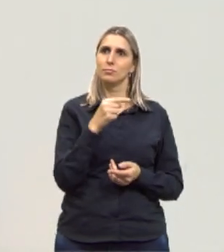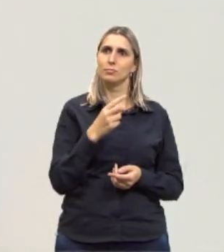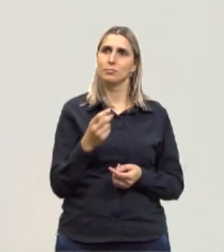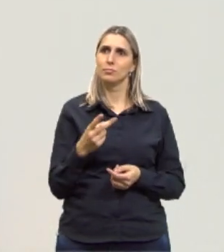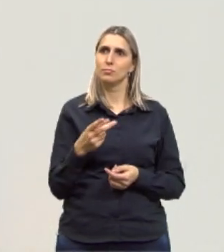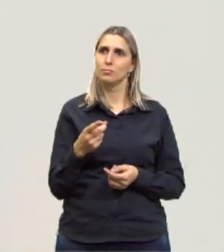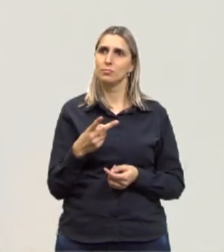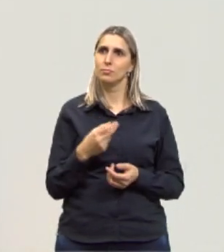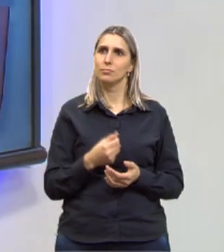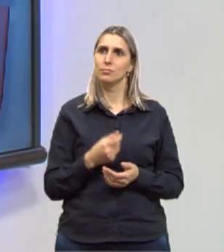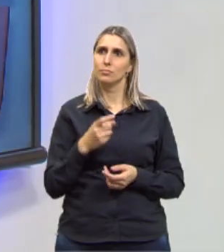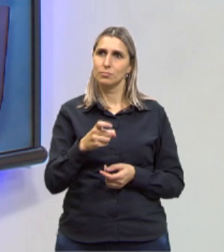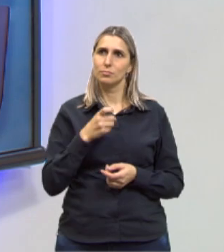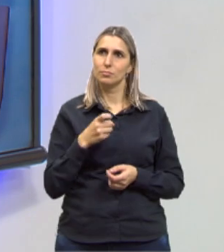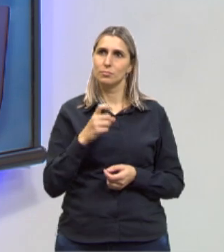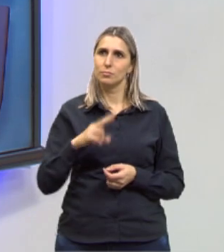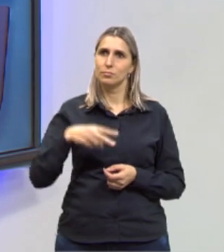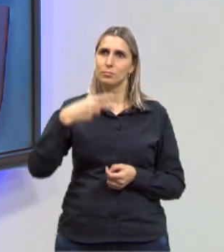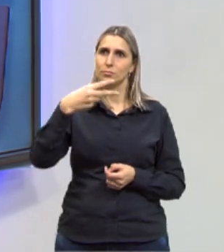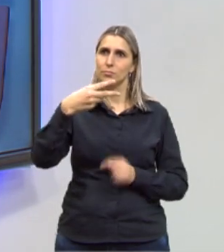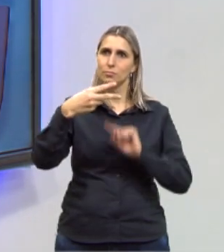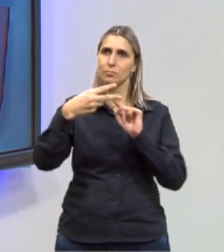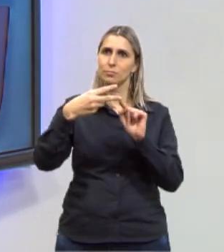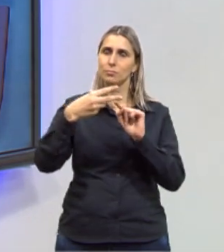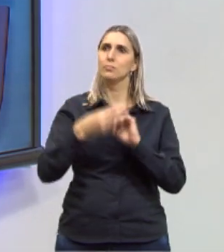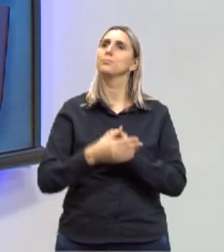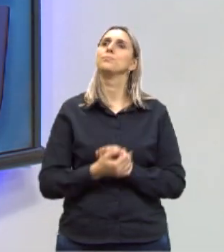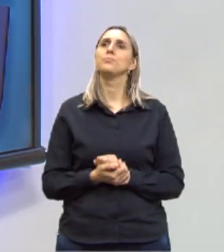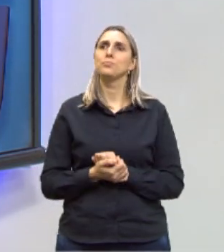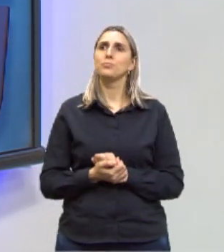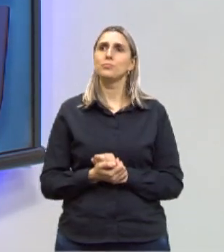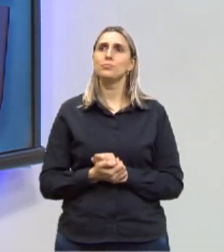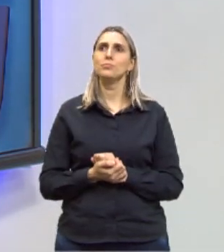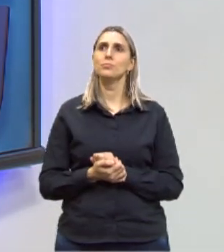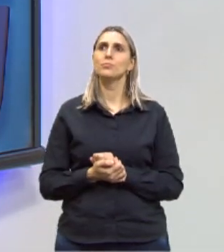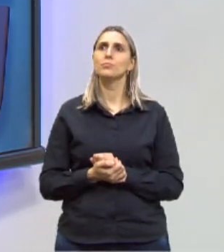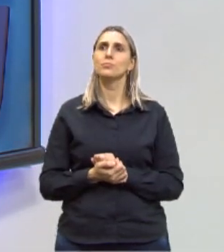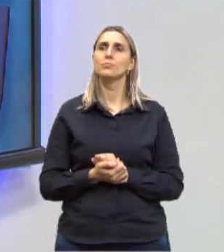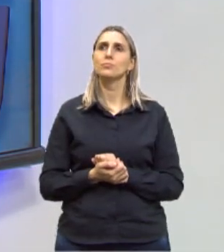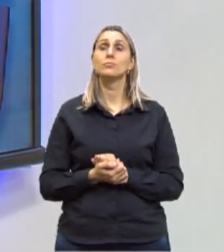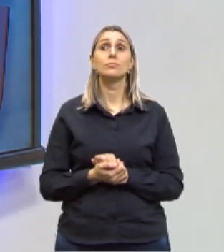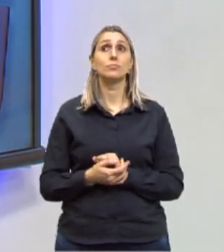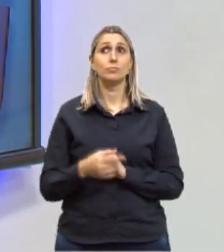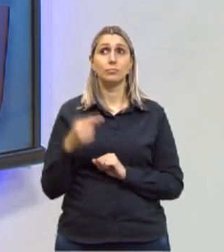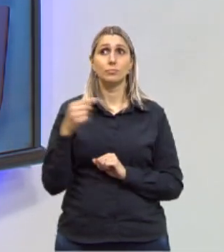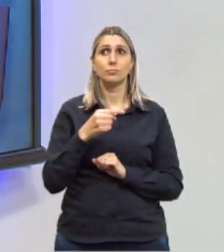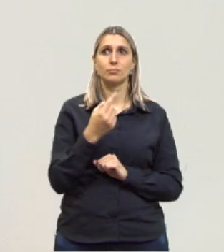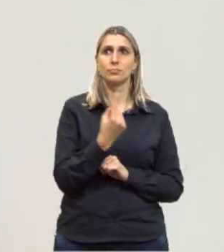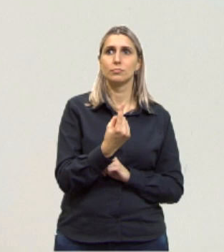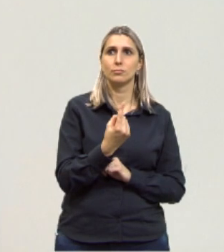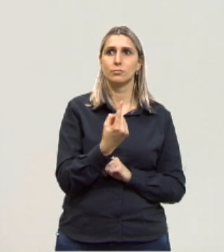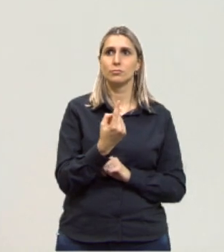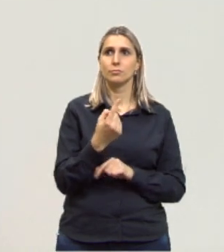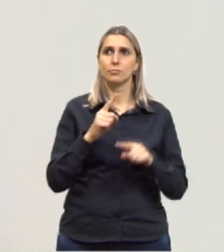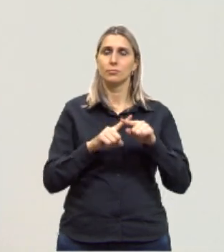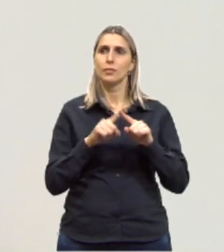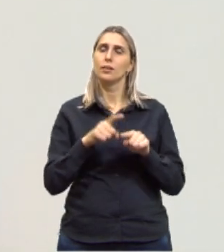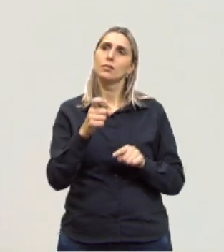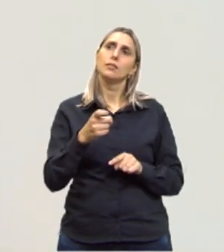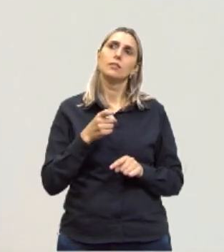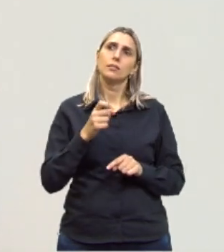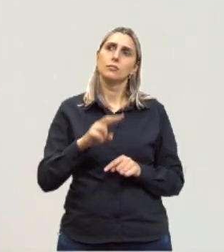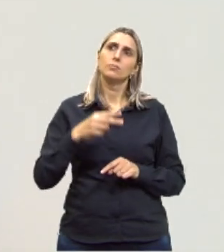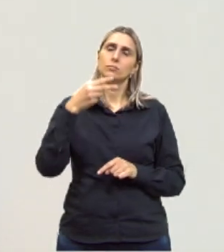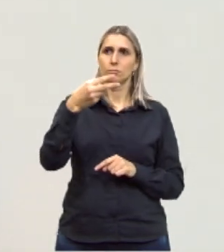menos 12x ao quadrado. Agora, menos 1 vezes x ao